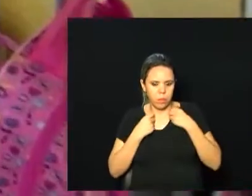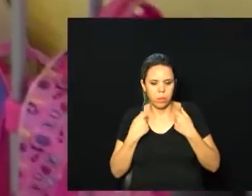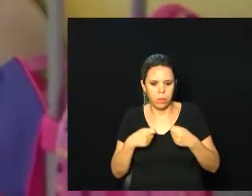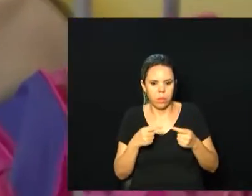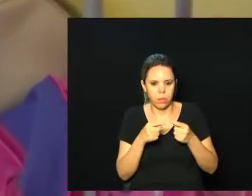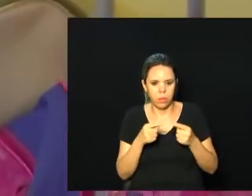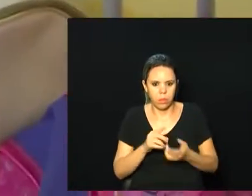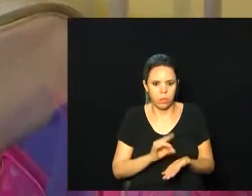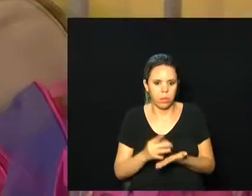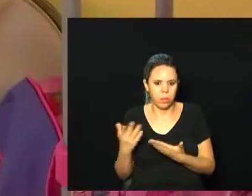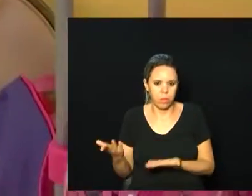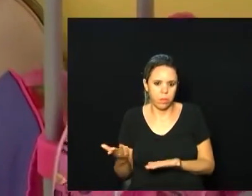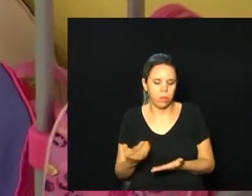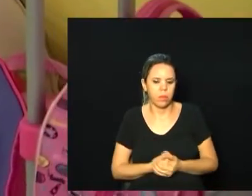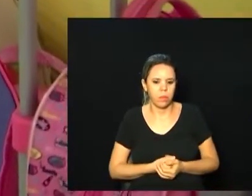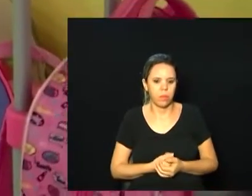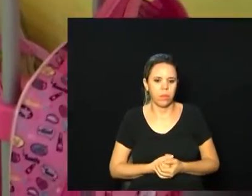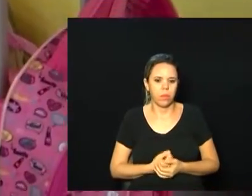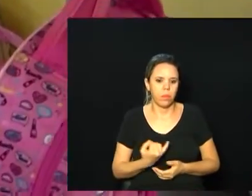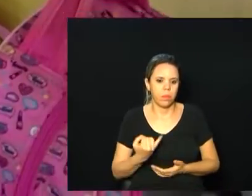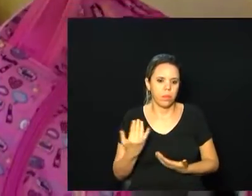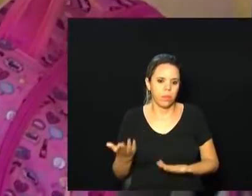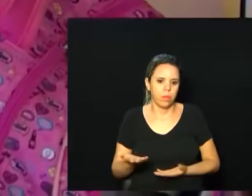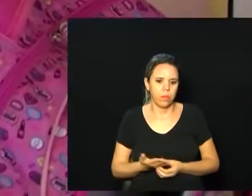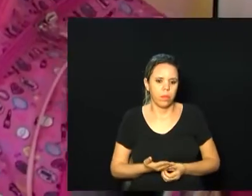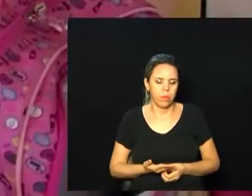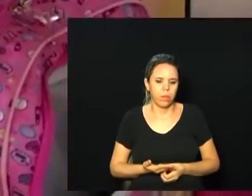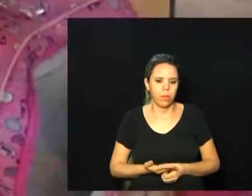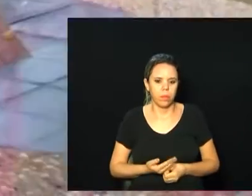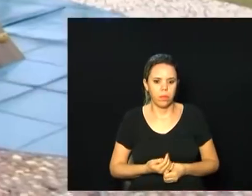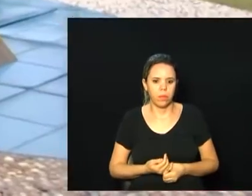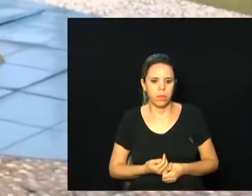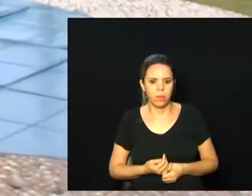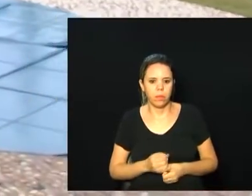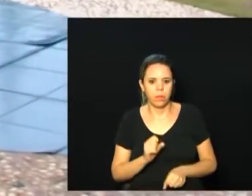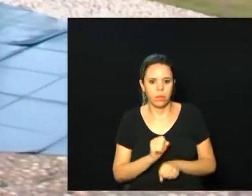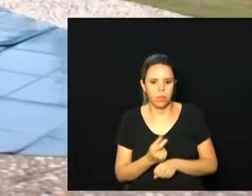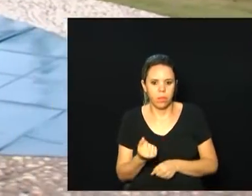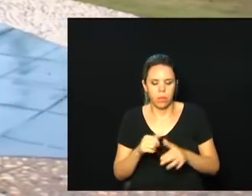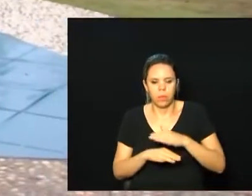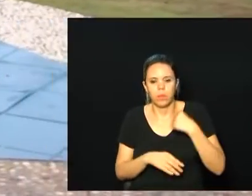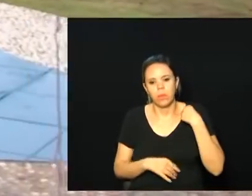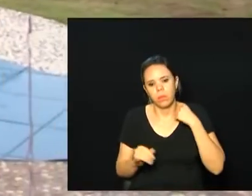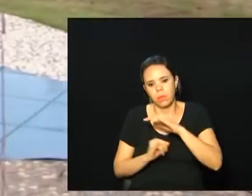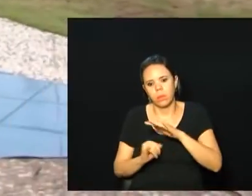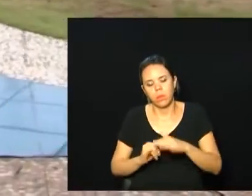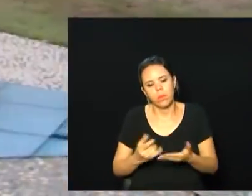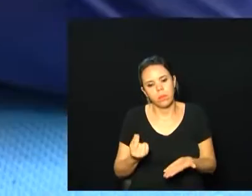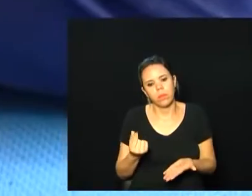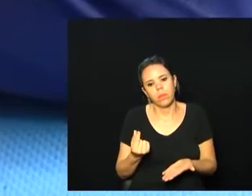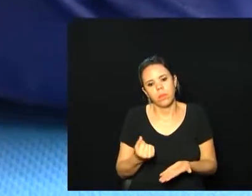necessidades reais, extremamente relevantes e fica ali engessado. Porque as entidades enviam